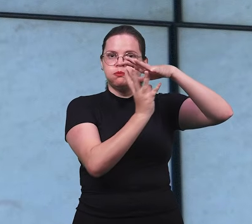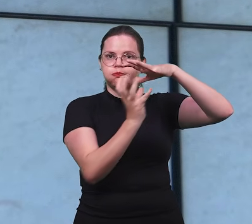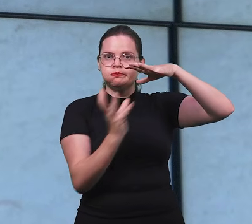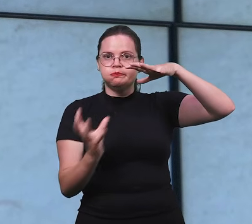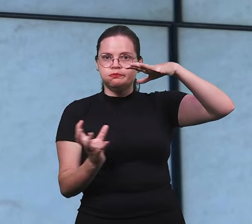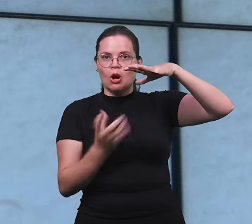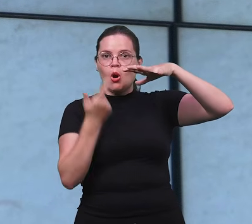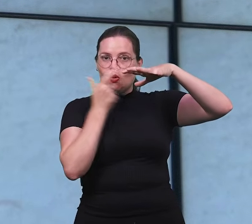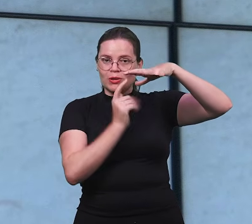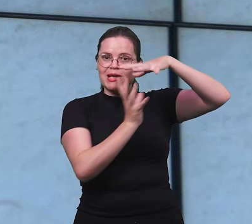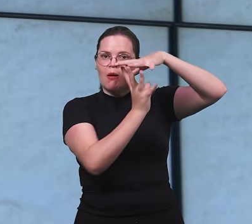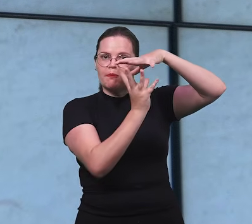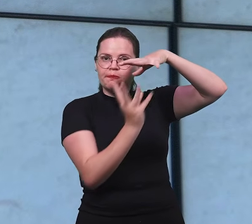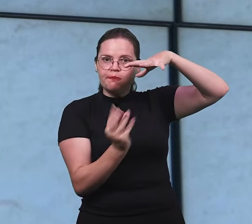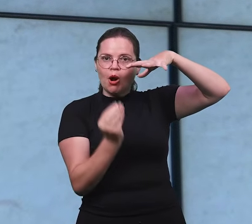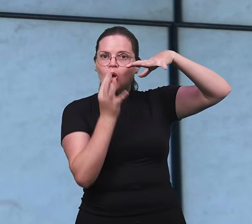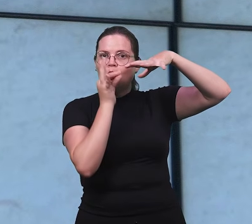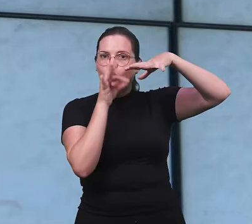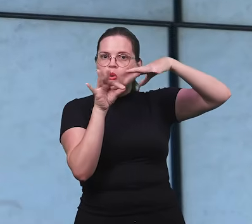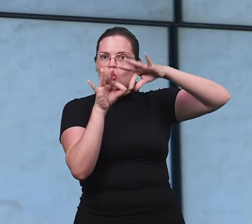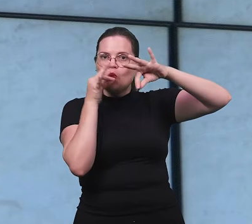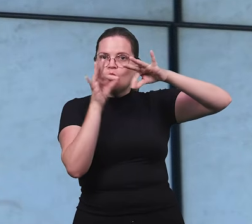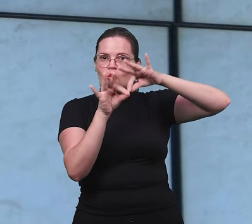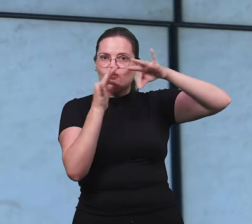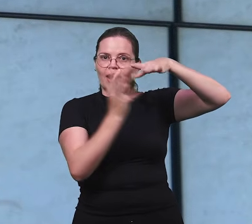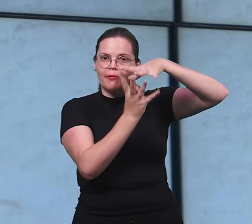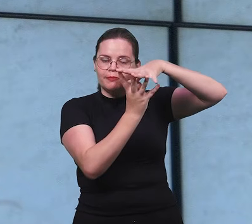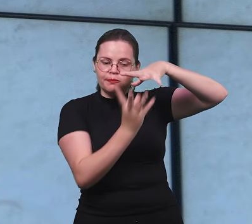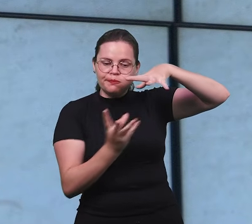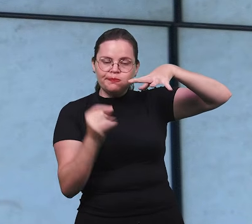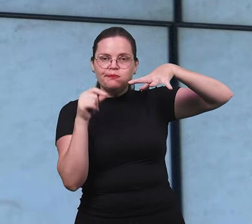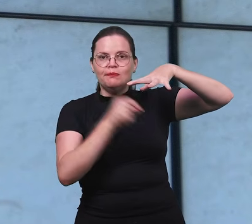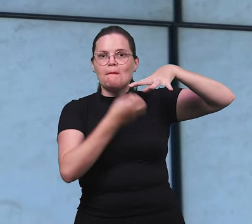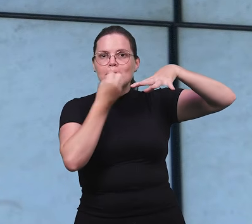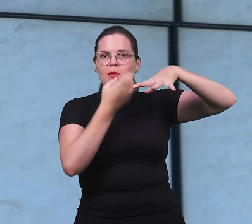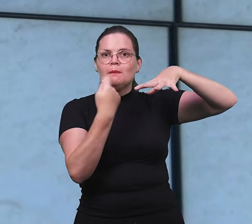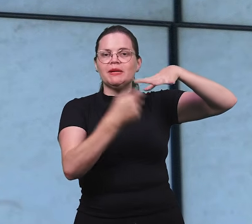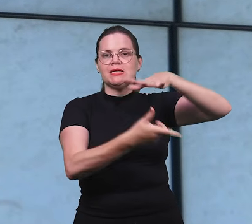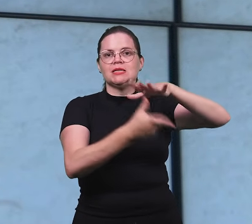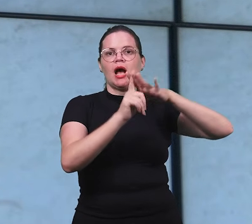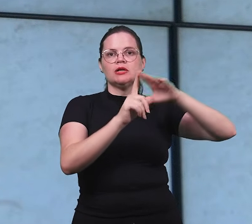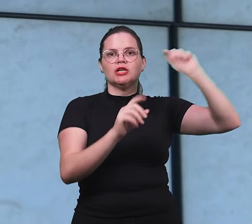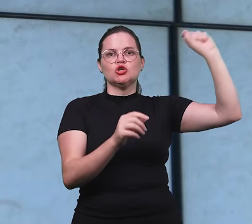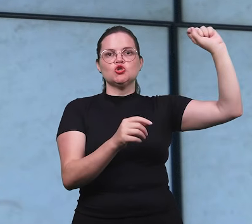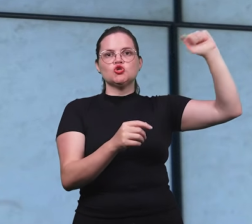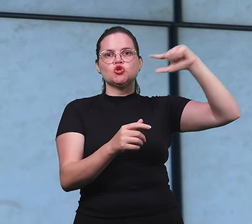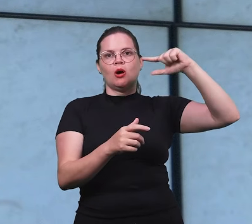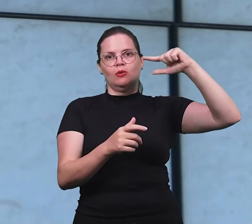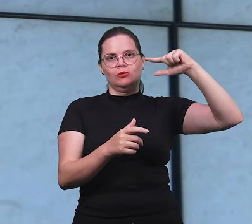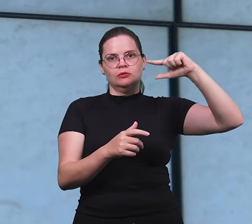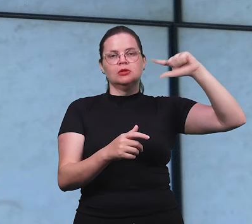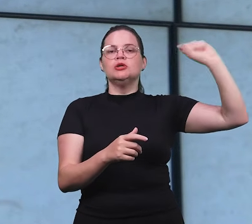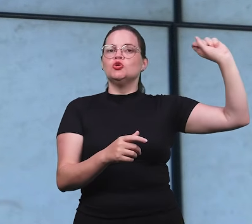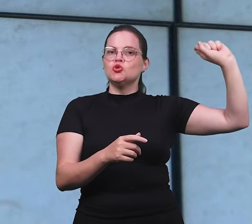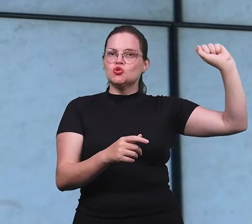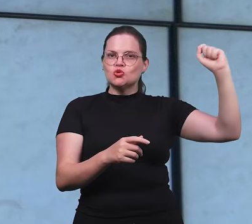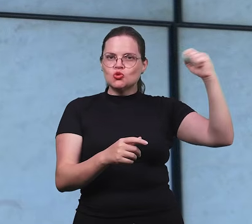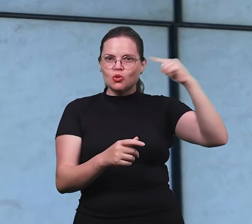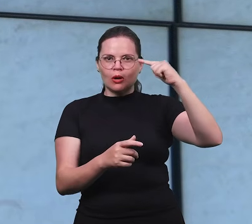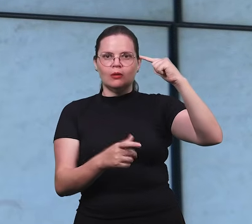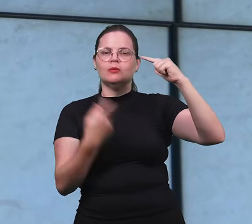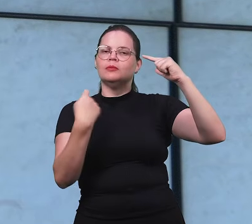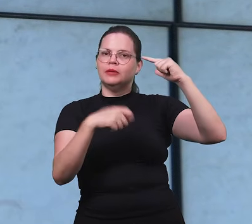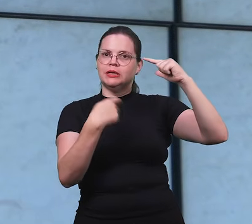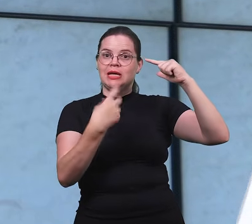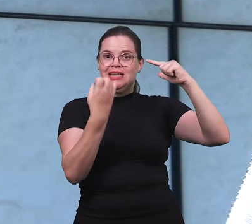sol, é a luz solar. Então, exatamente, se houver esse erro de cálculo ou esse excesso de